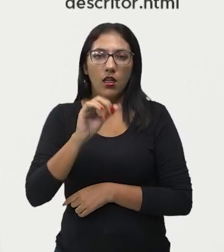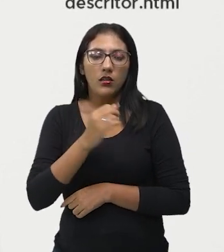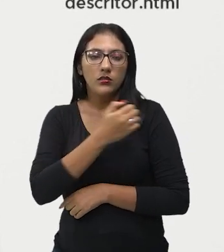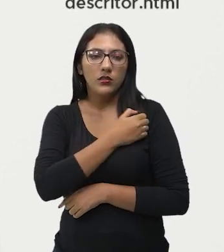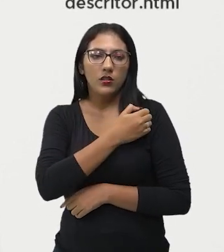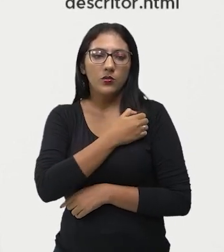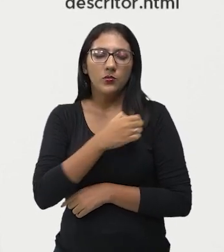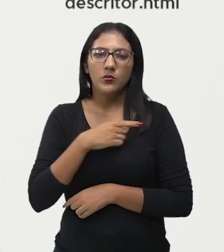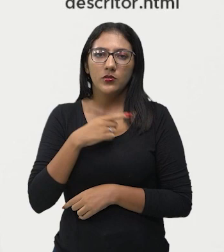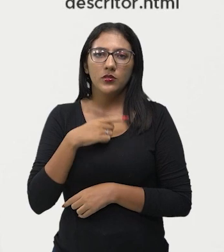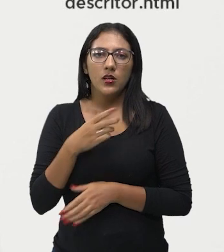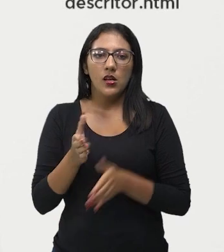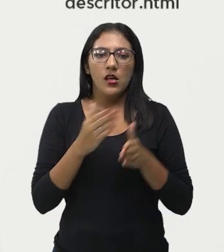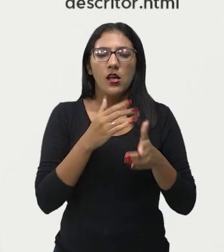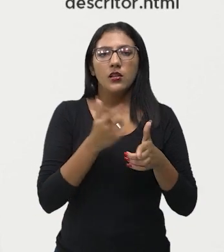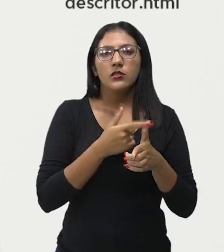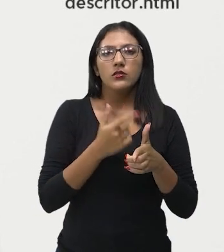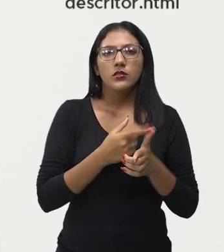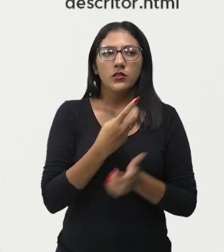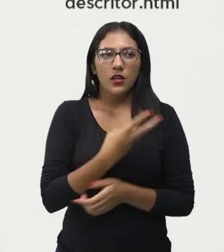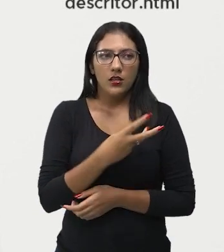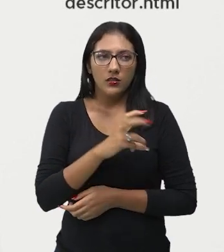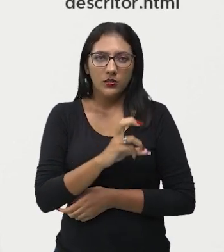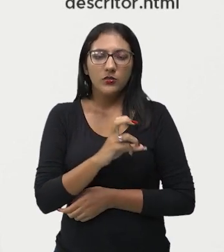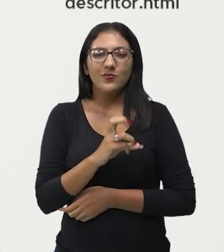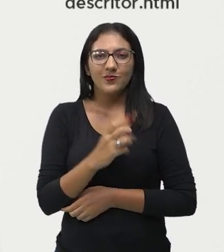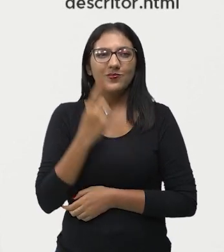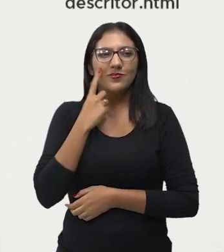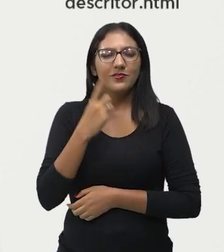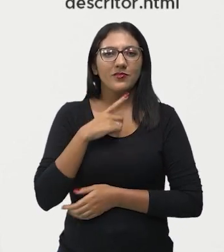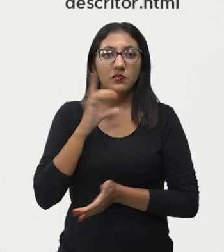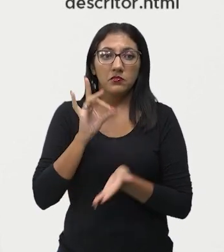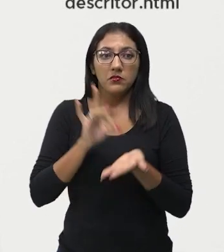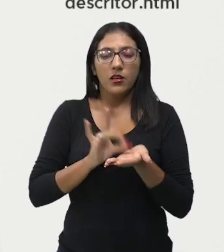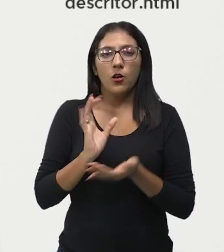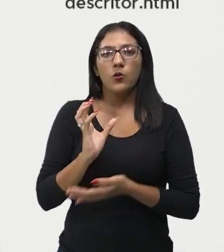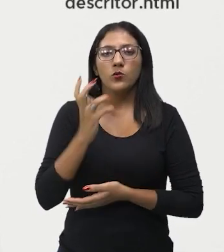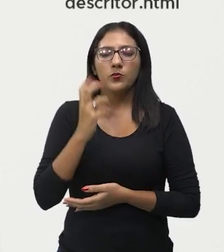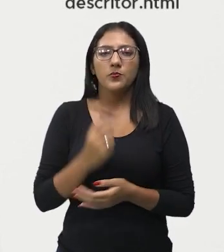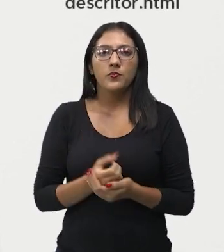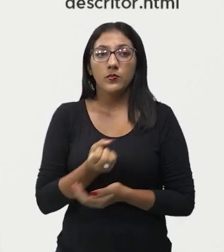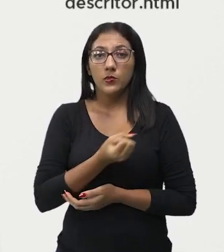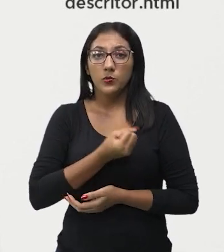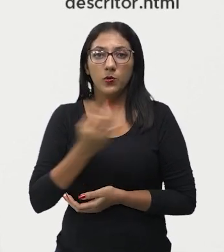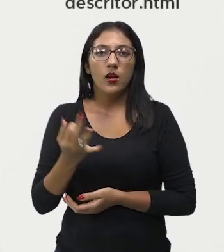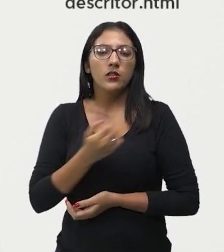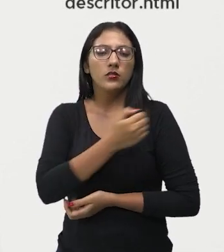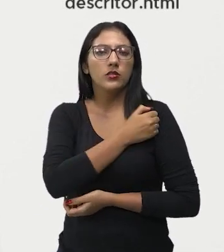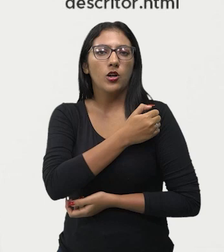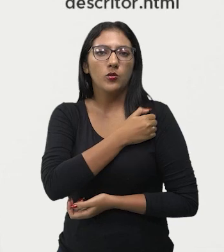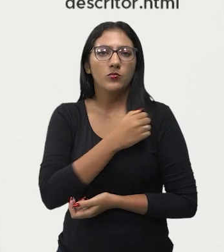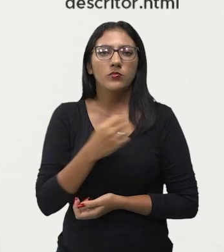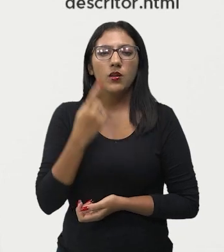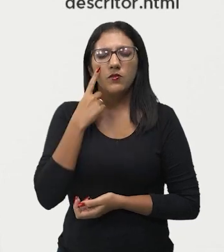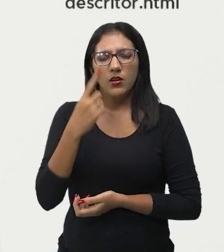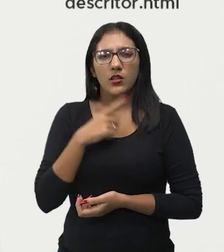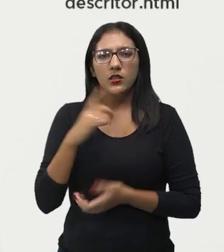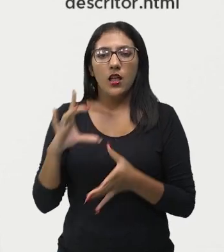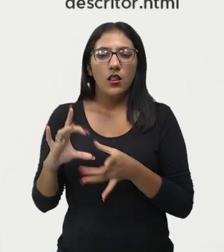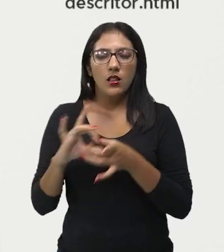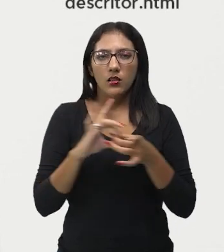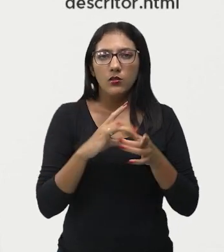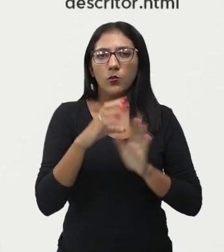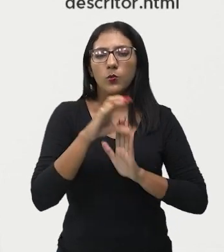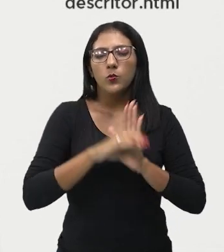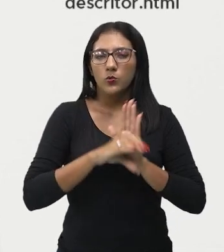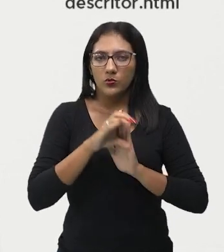calçam número 35. Então, a frequência absoluta é justamente a quantidade de alunos, isso trazendo para o conceito aqui, para a